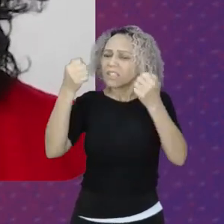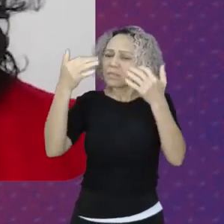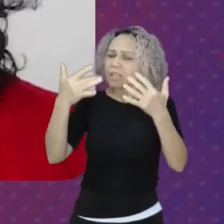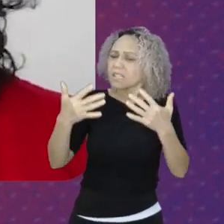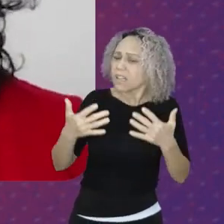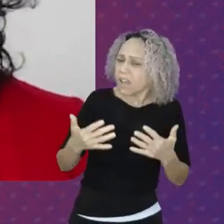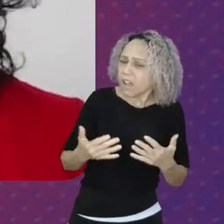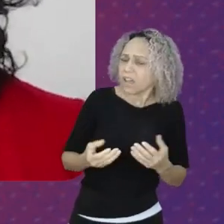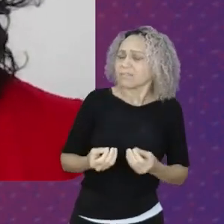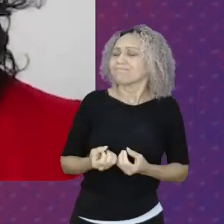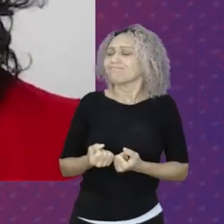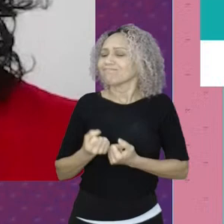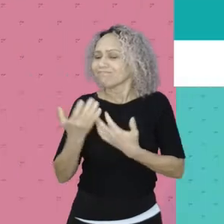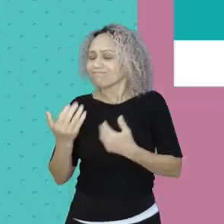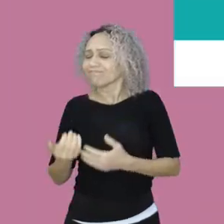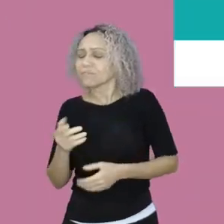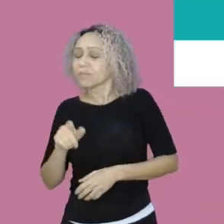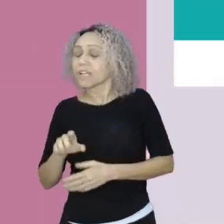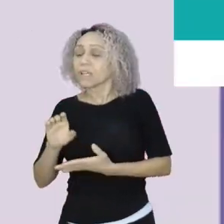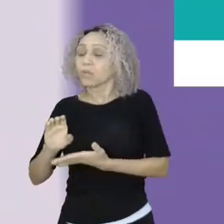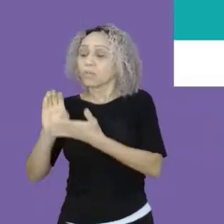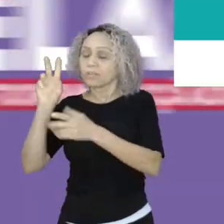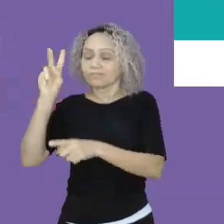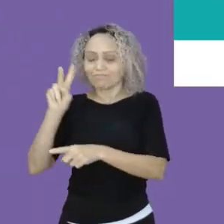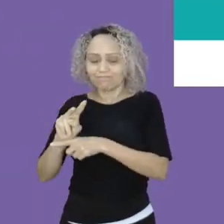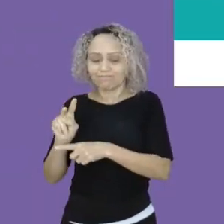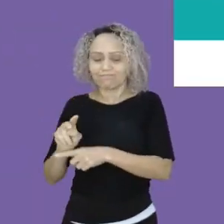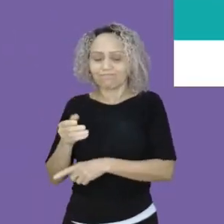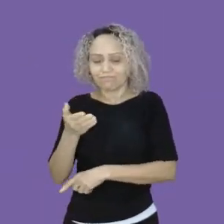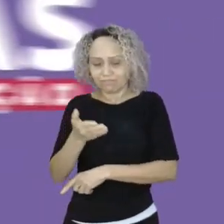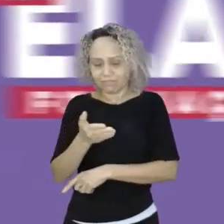desencadear as suas medidas de proteção.